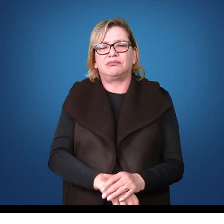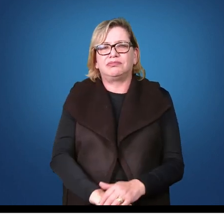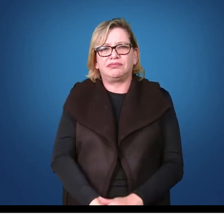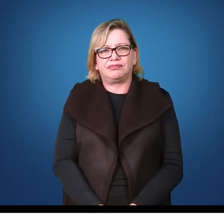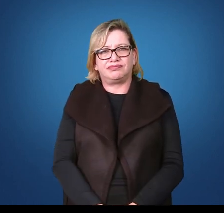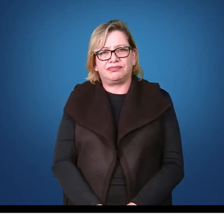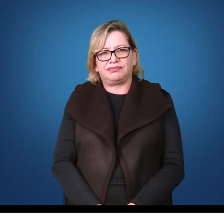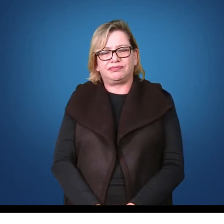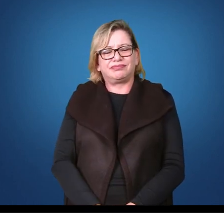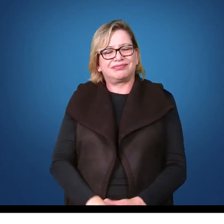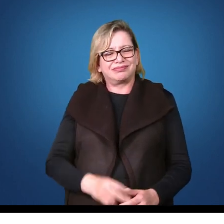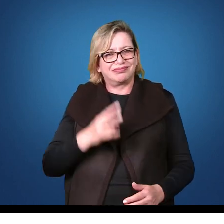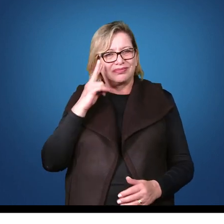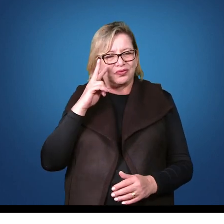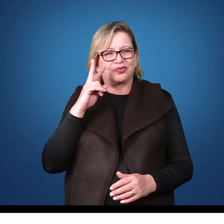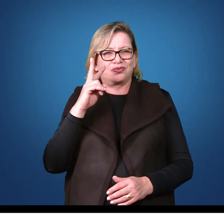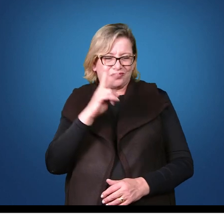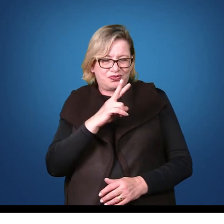Rua!